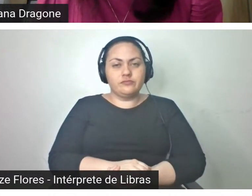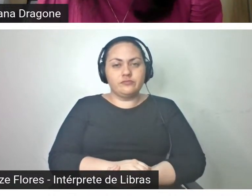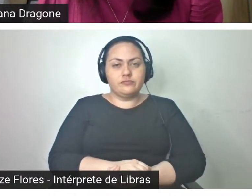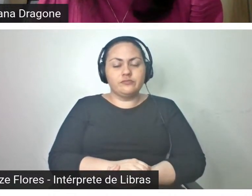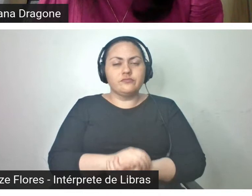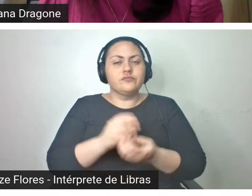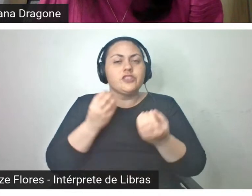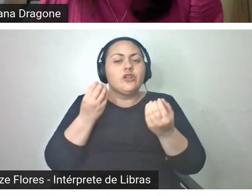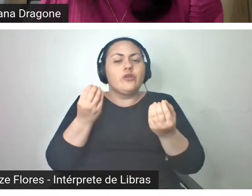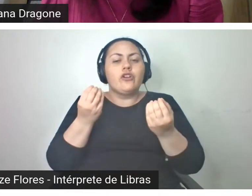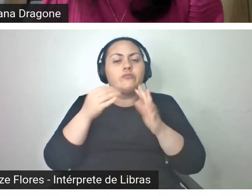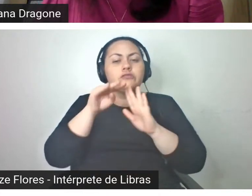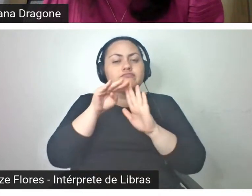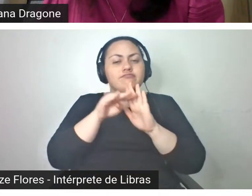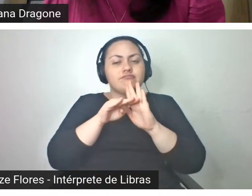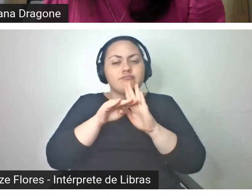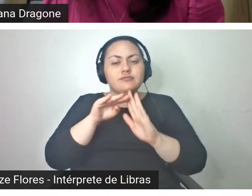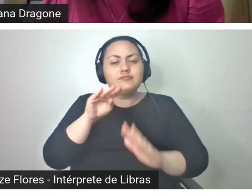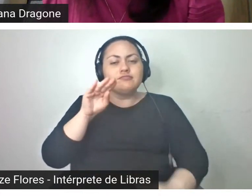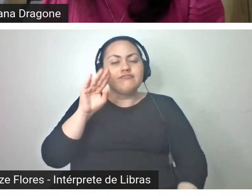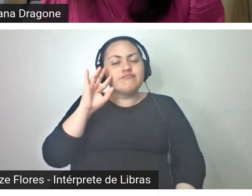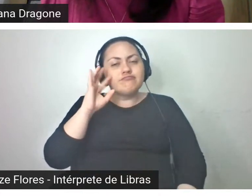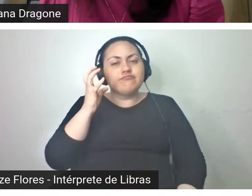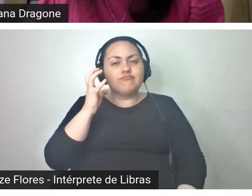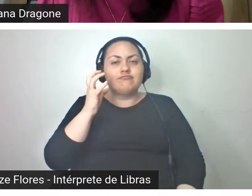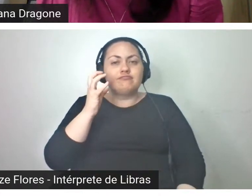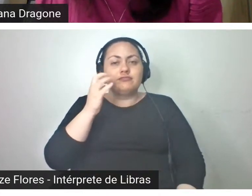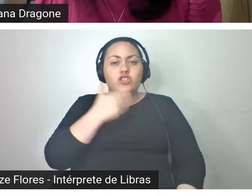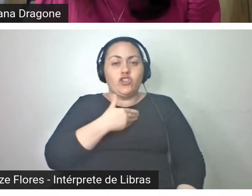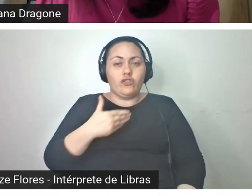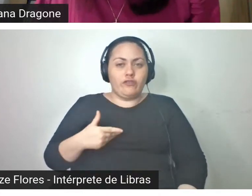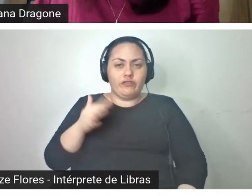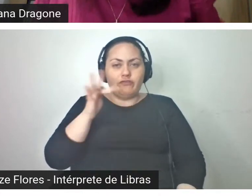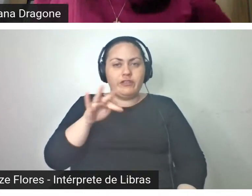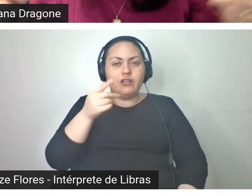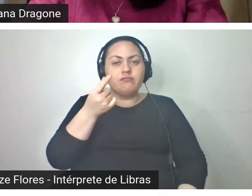do governo federal aos distritos?